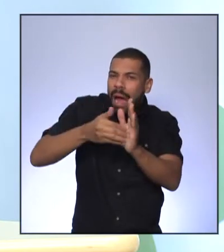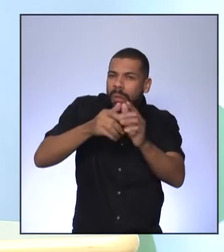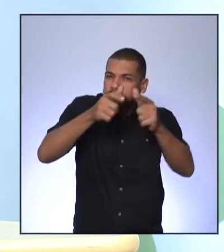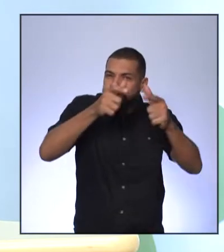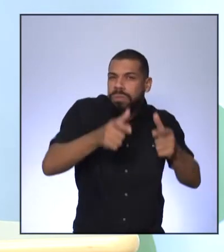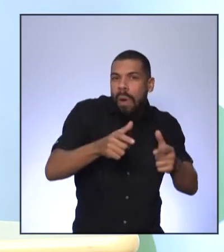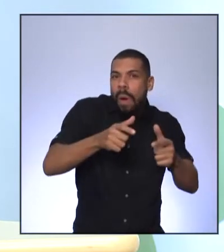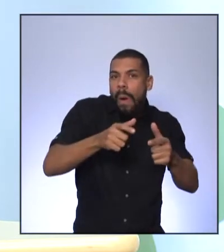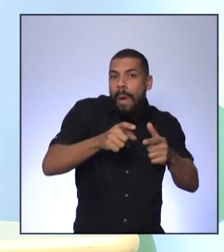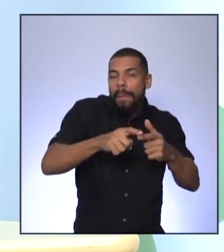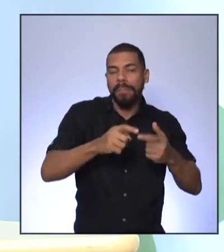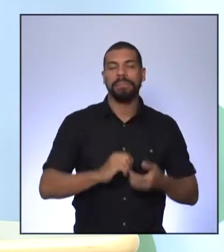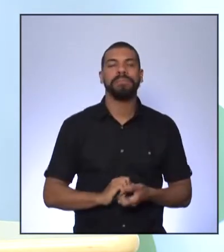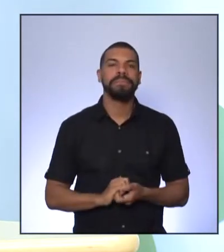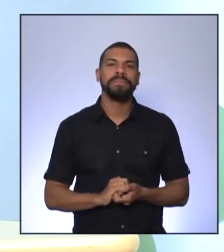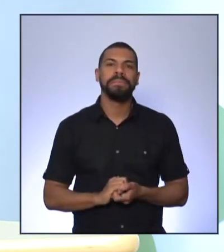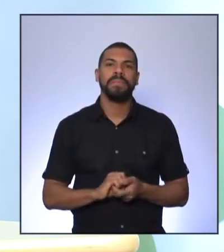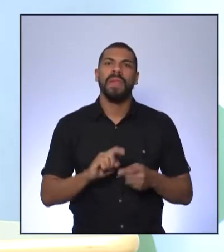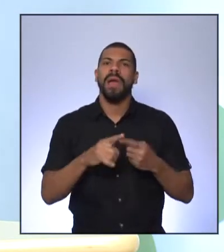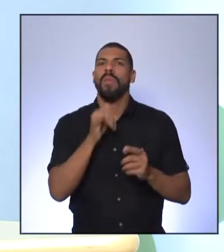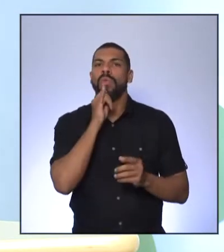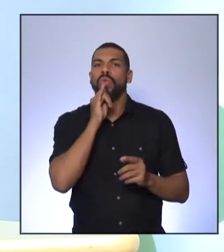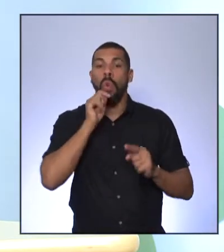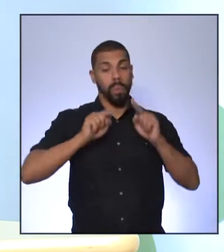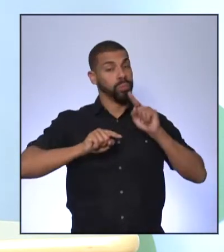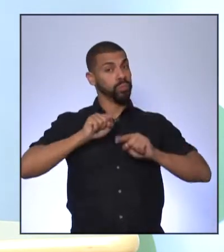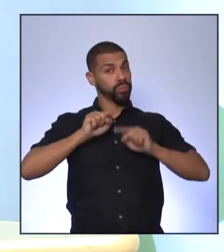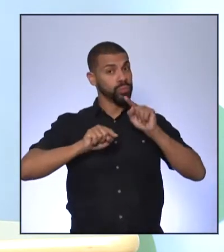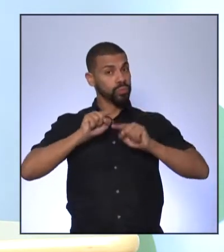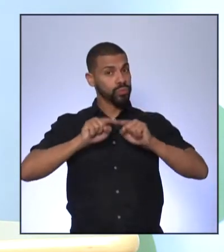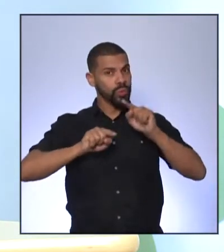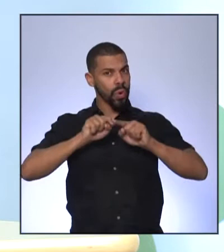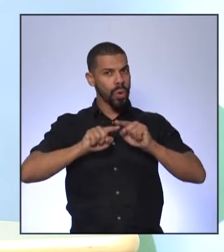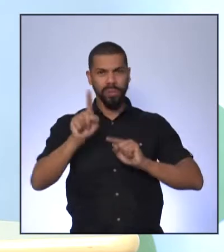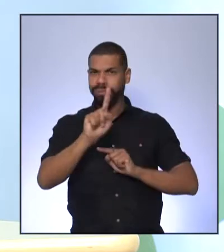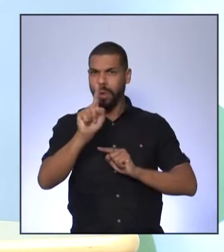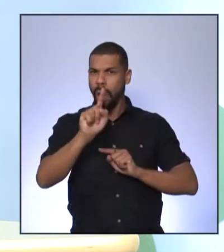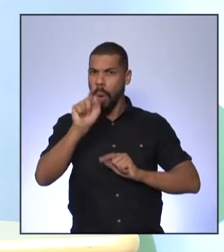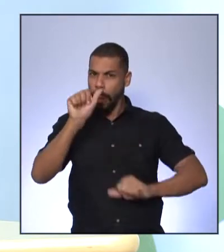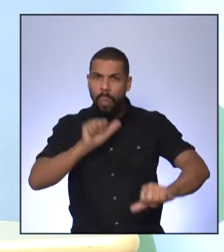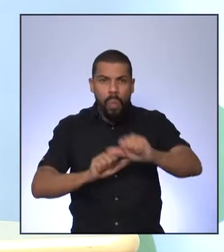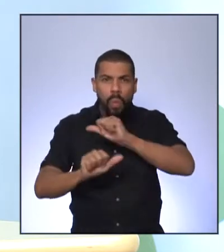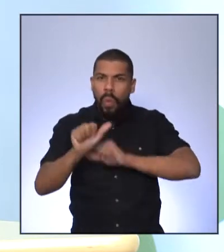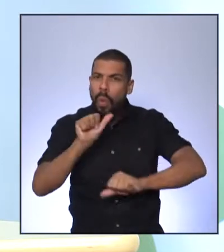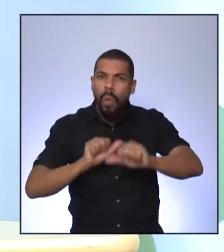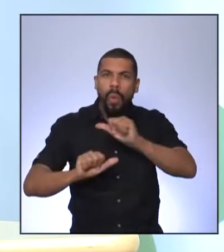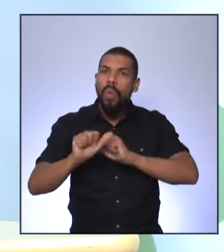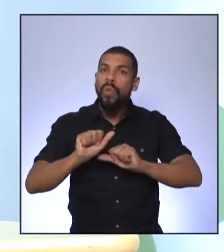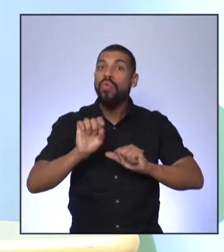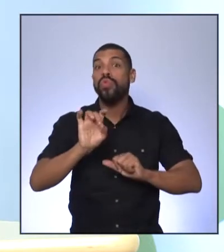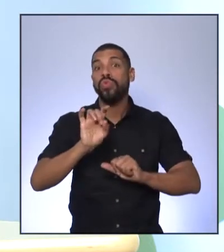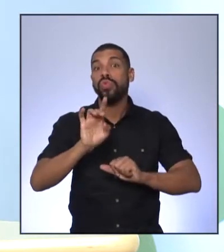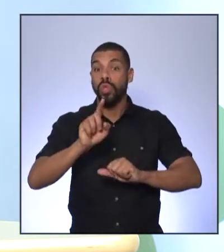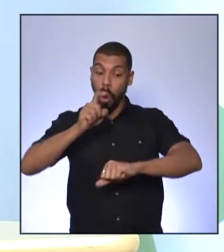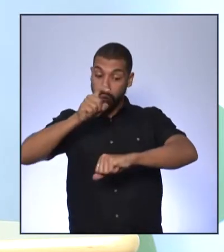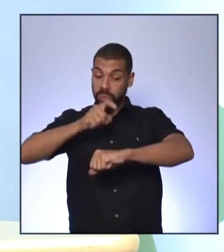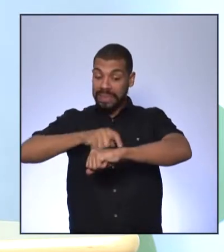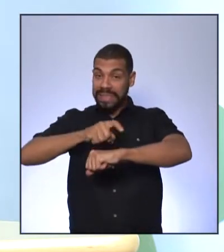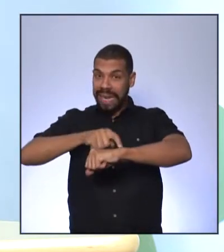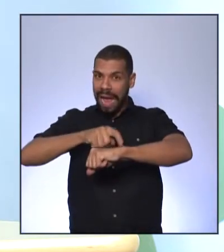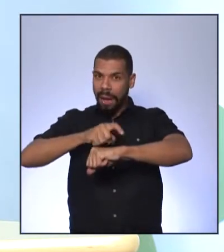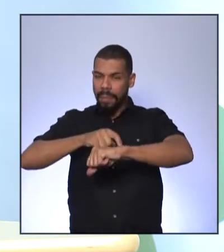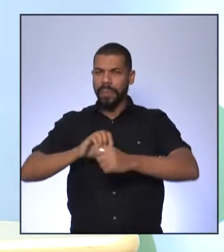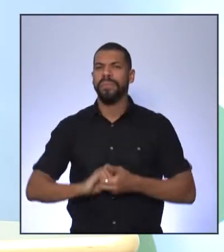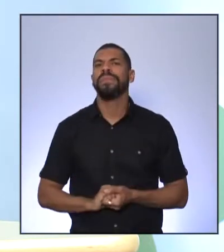não é consumido e ele não sai ali como produto. Então, ele não muda o ciclo da reação, ele muda apenas o tempo. Por